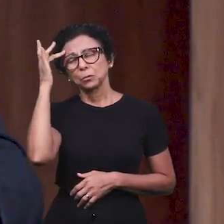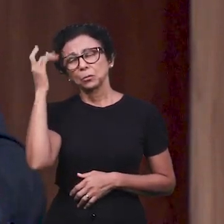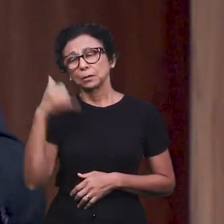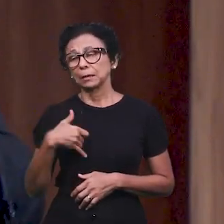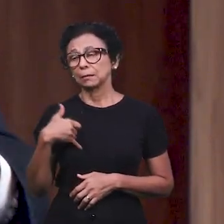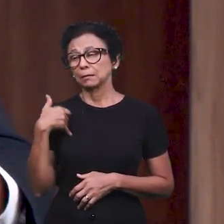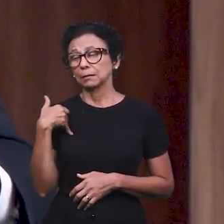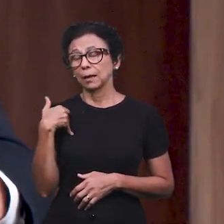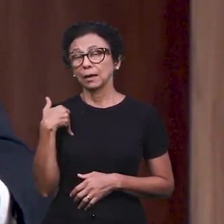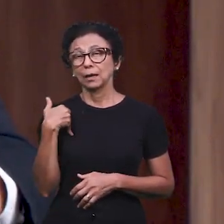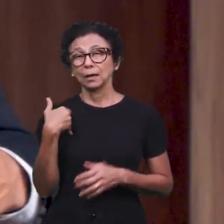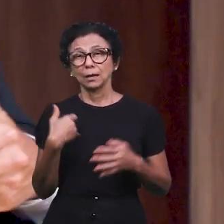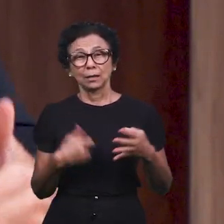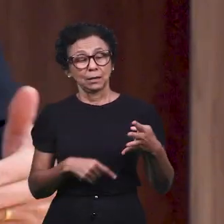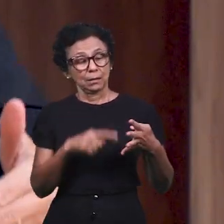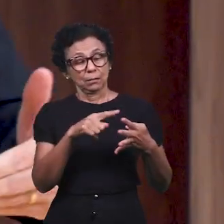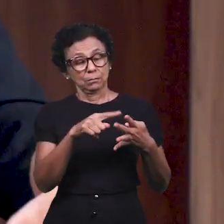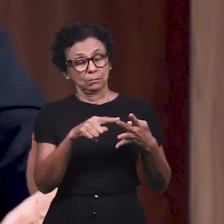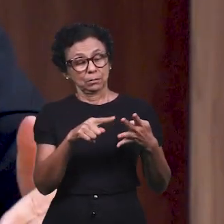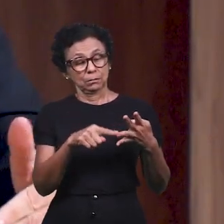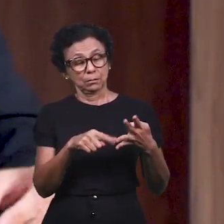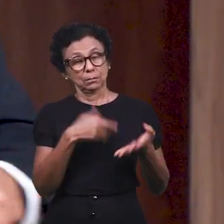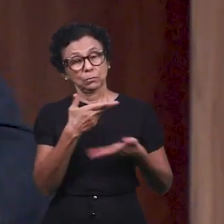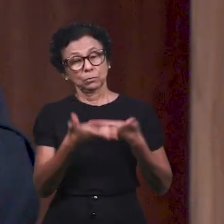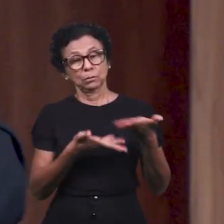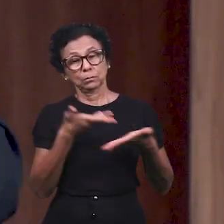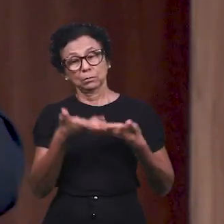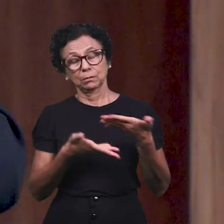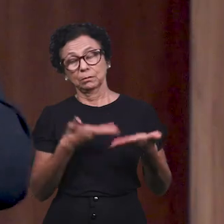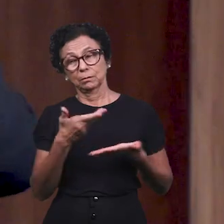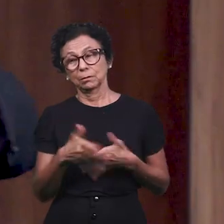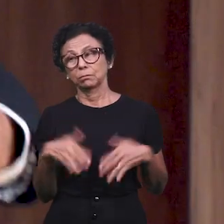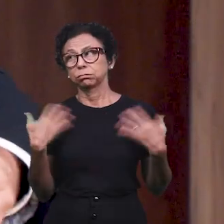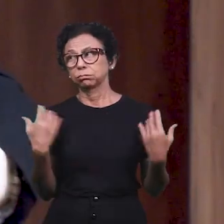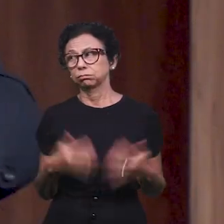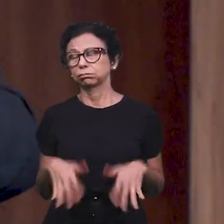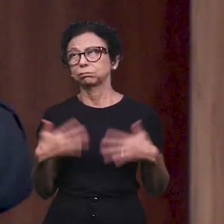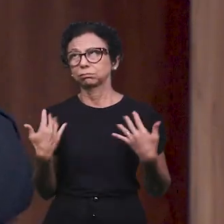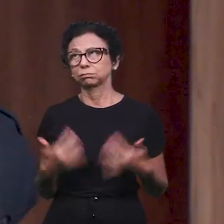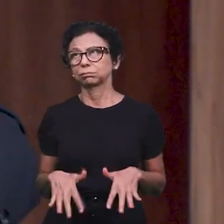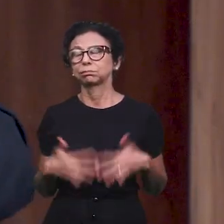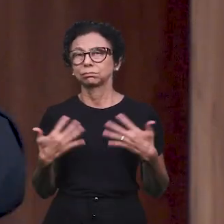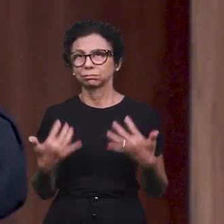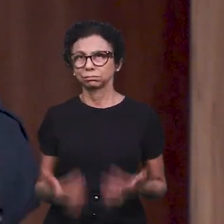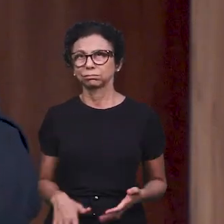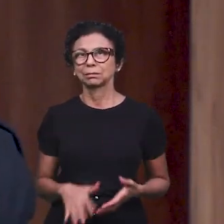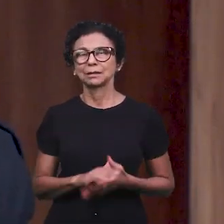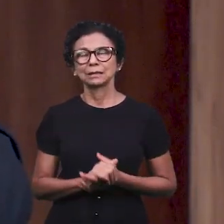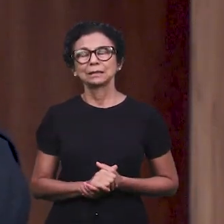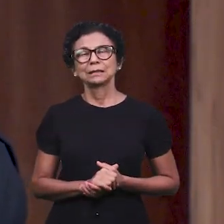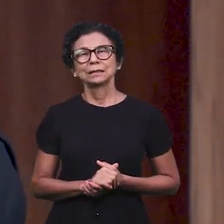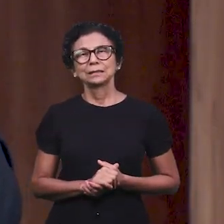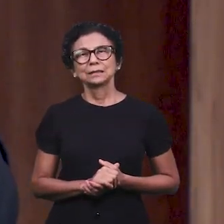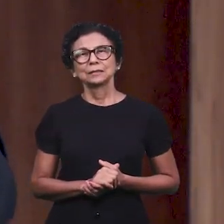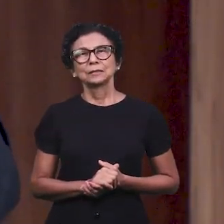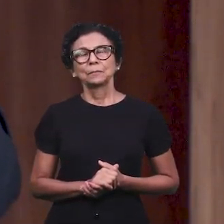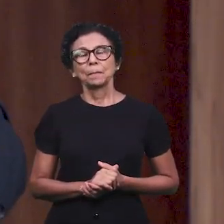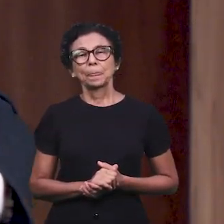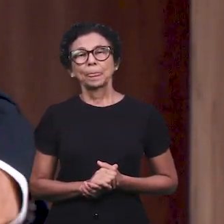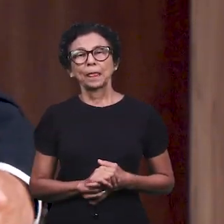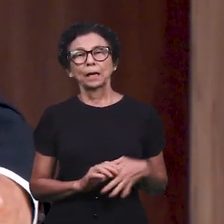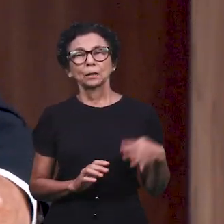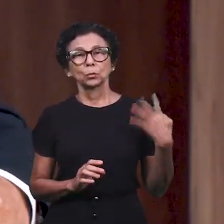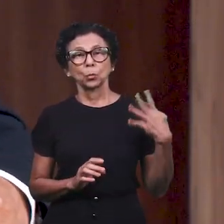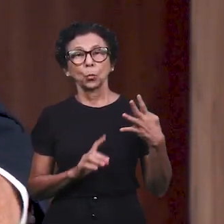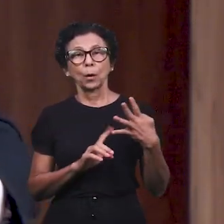Então, como você gastou tanta energia criando 1, 2, 3, e criando e vai para lá, que criação é uma renúncia muito grande, às vezes